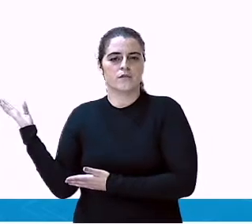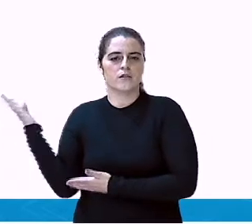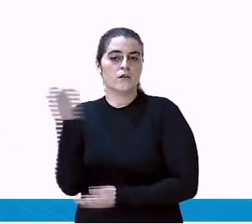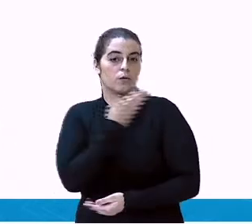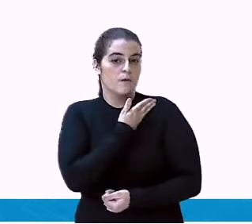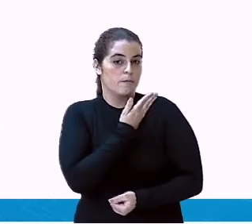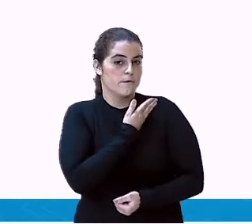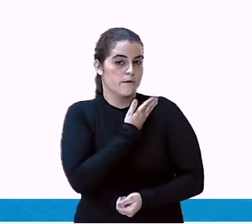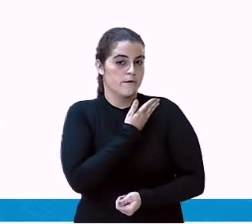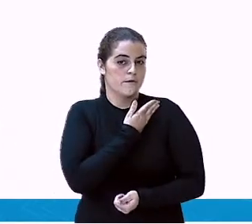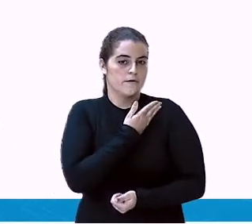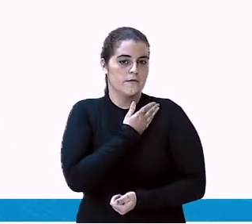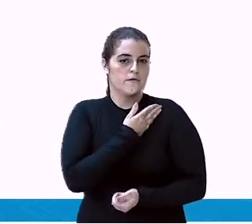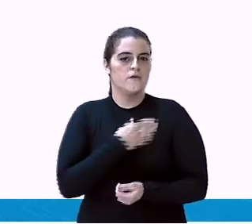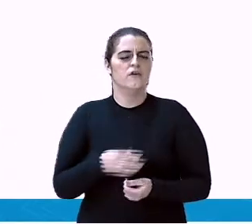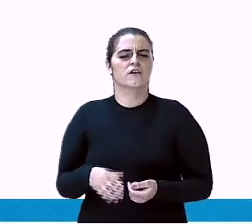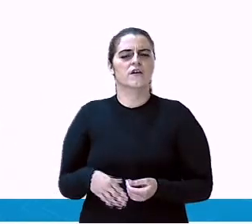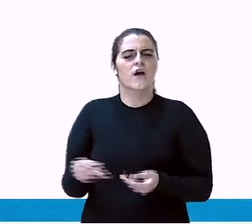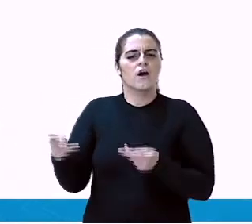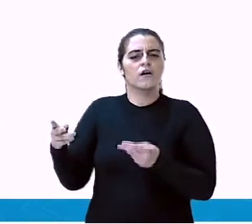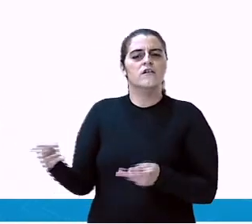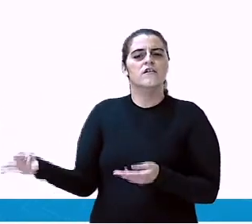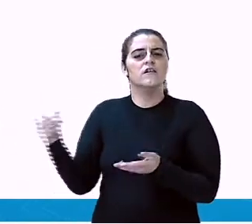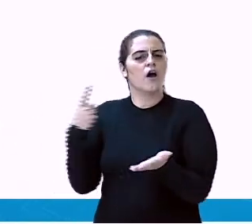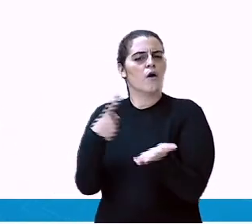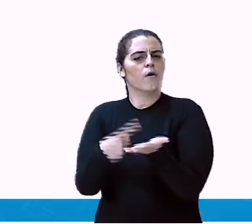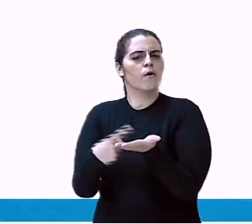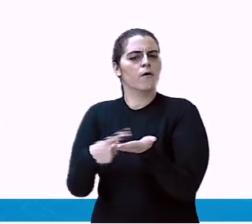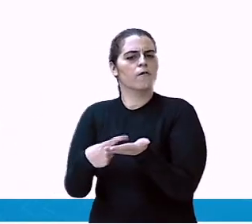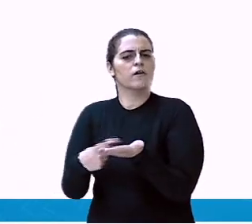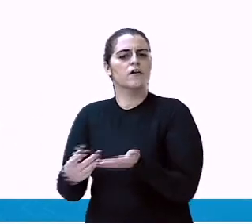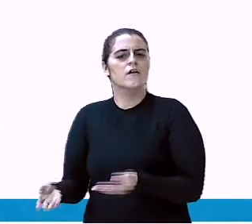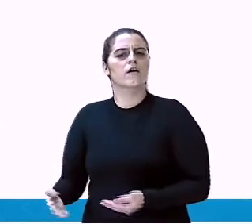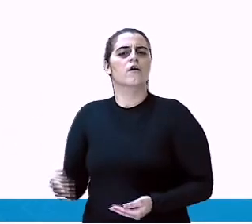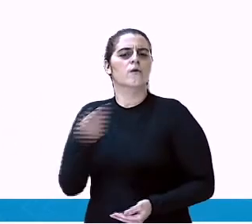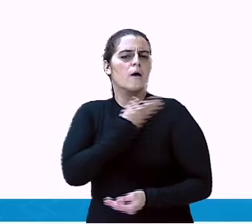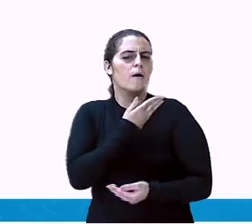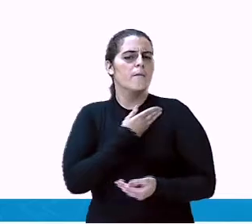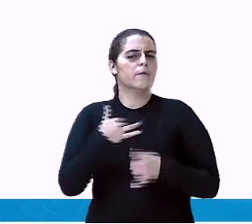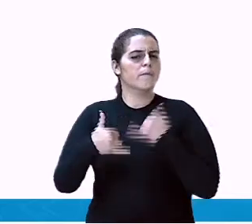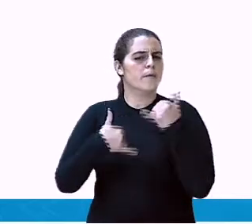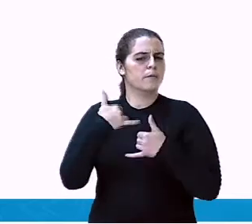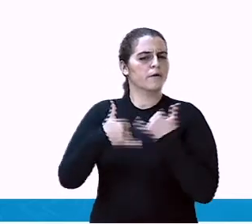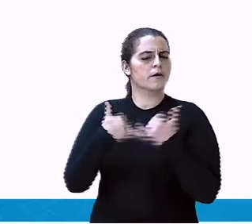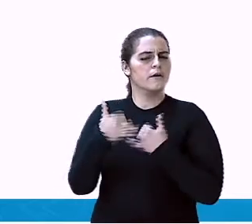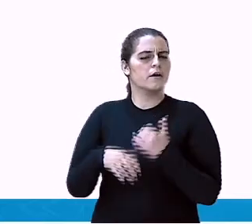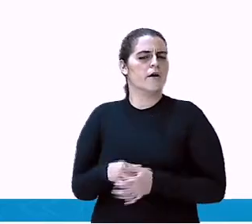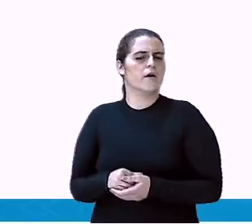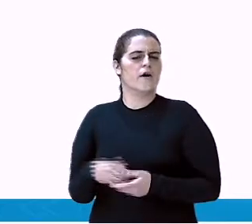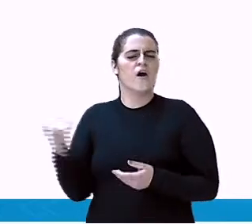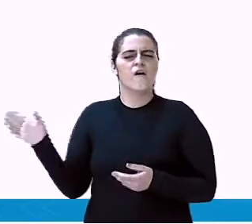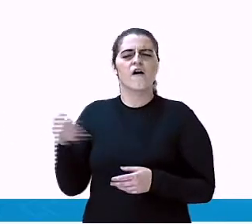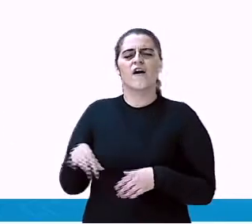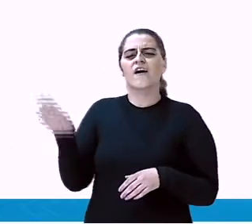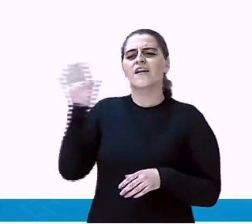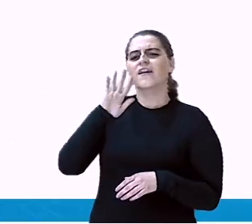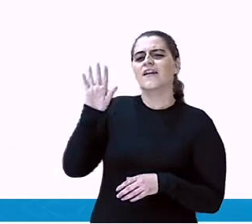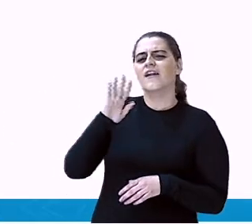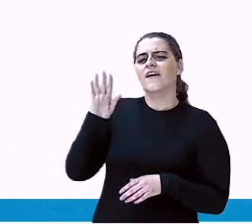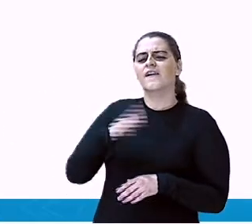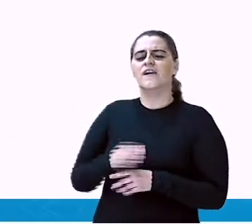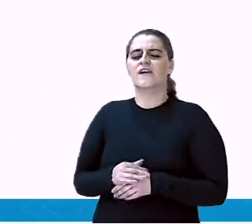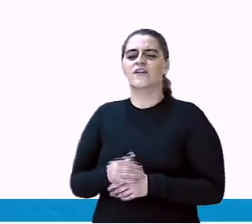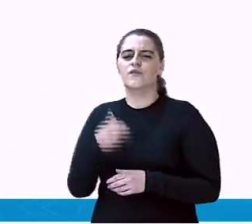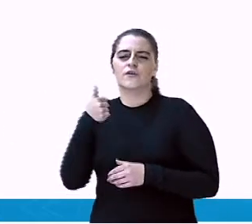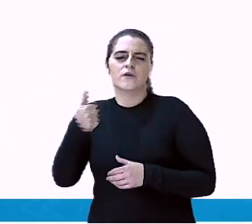coleguinha, está chamando outro coleguinha lá do outro lado do muro. Vamos pôr aí uma sugestão. Ô, coleguinha, você